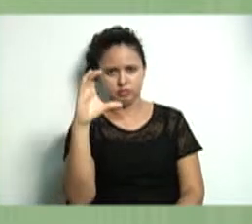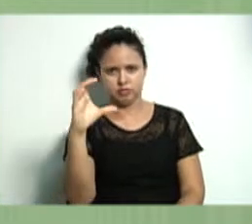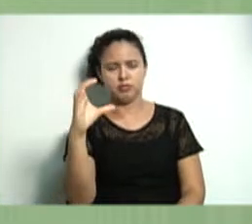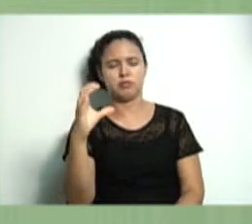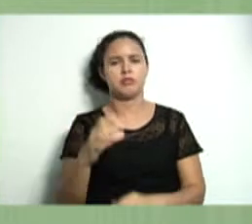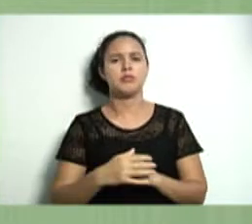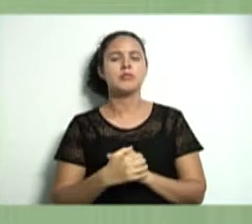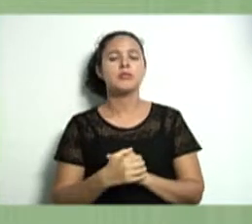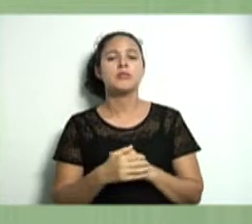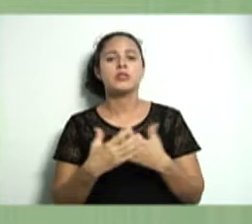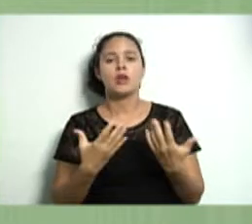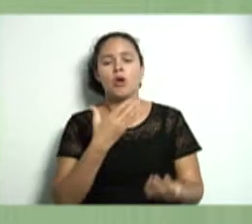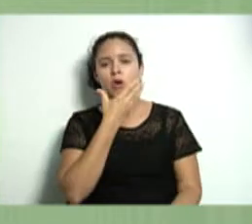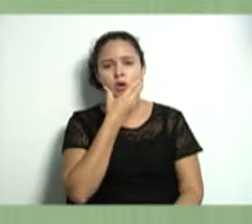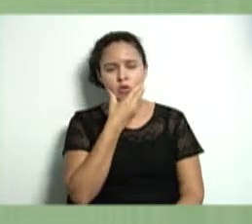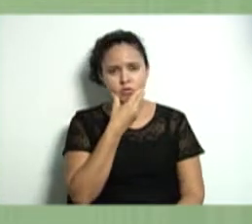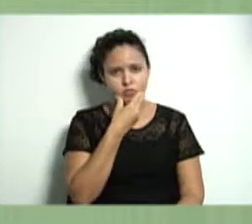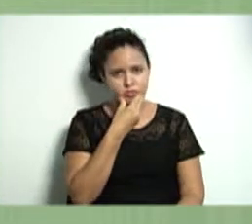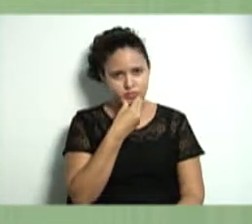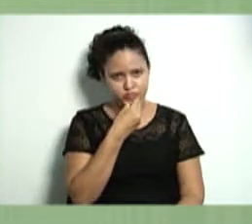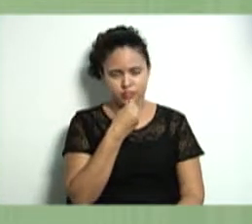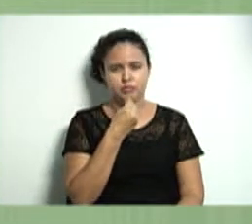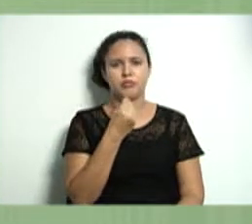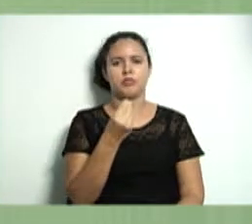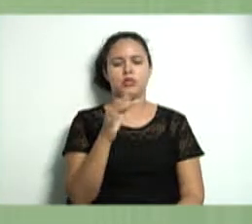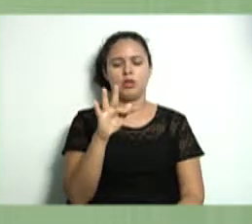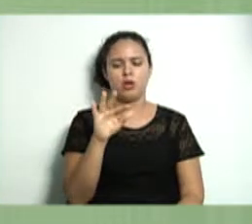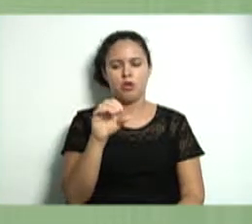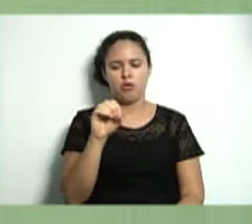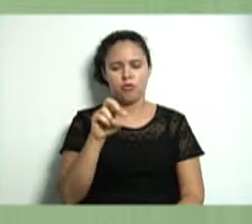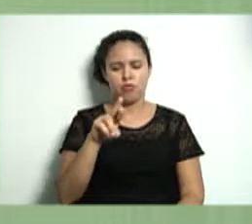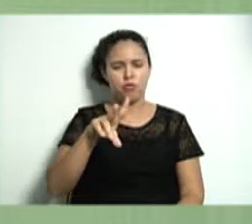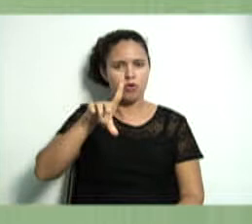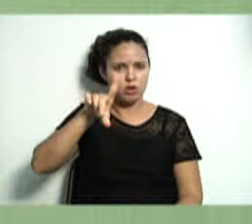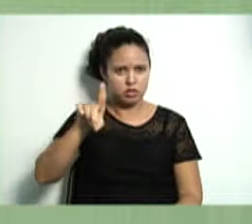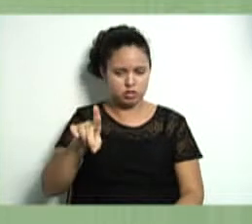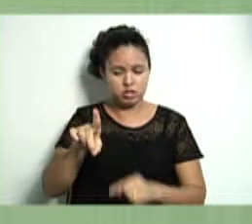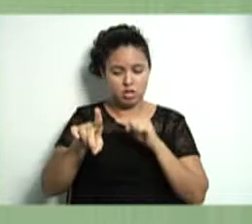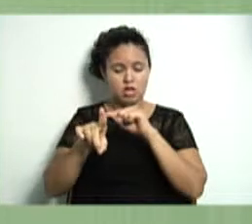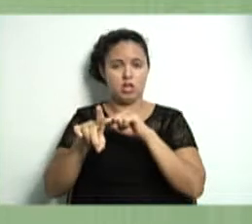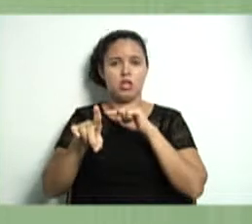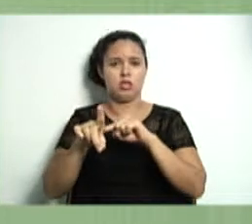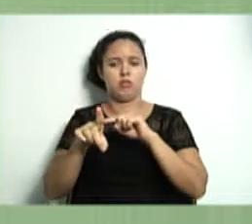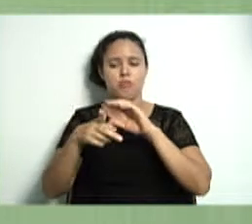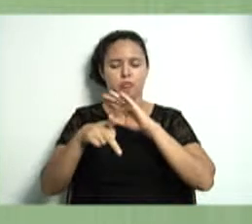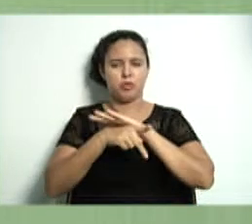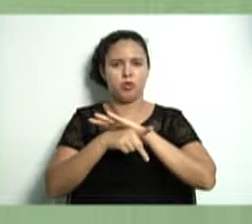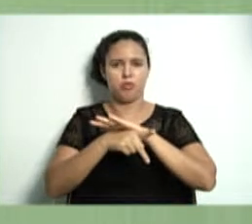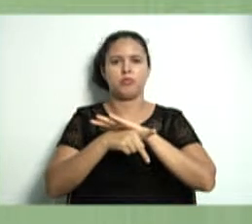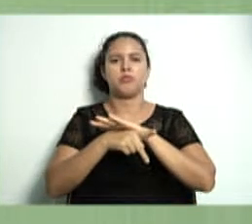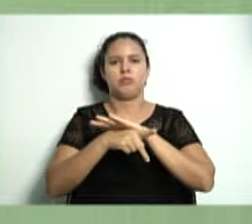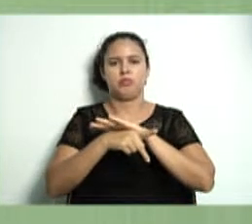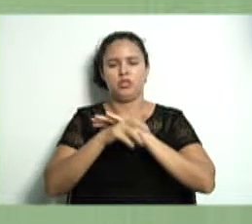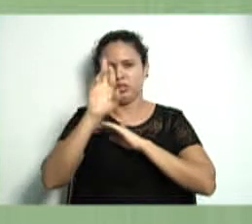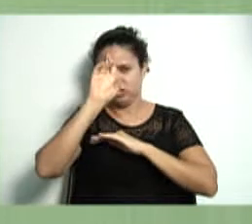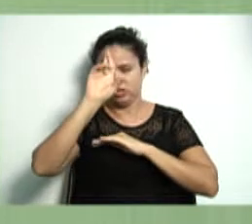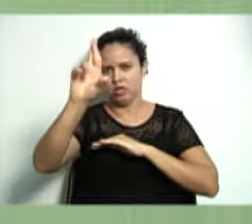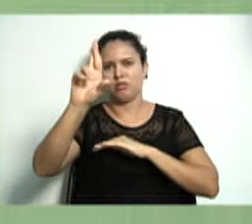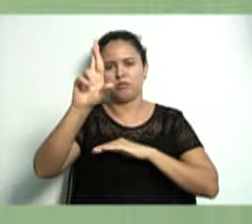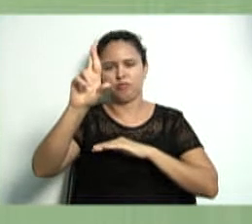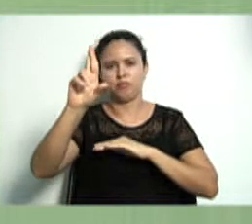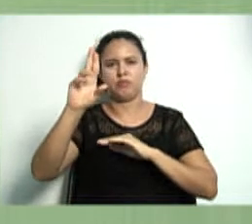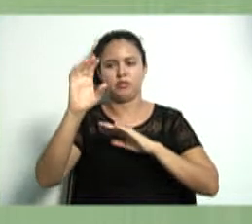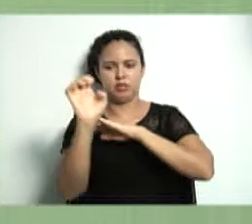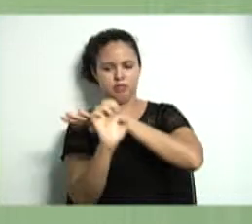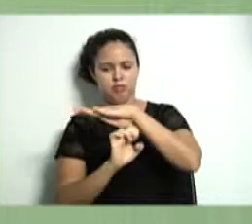Henry Ford, ele foi o dono das empresas Ford, né, empresa de carro. E ele fez o quê?